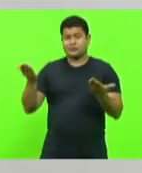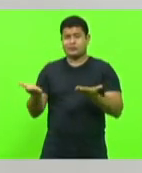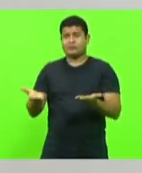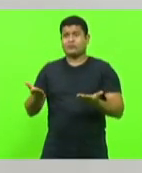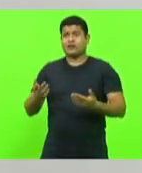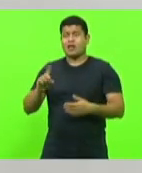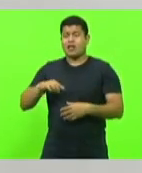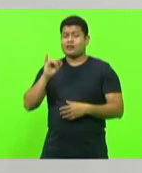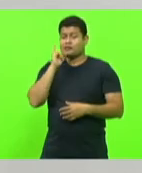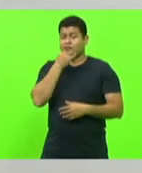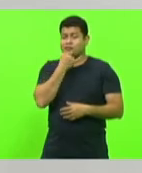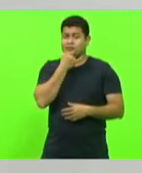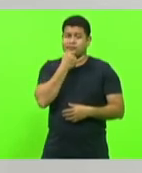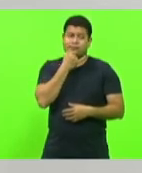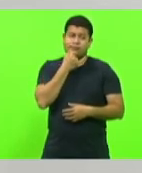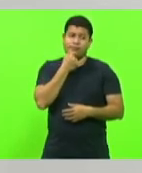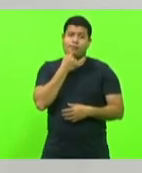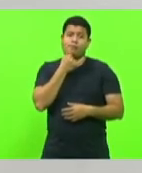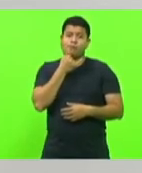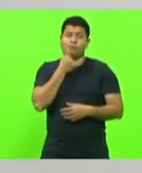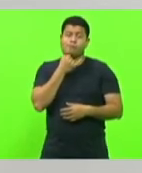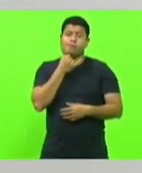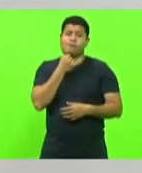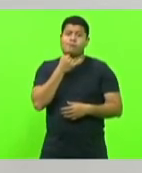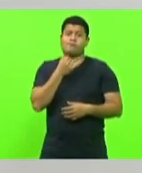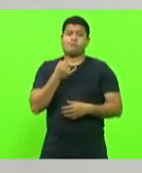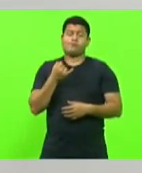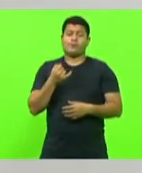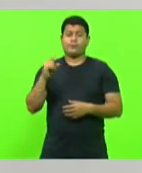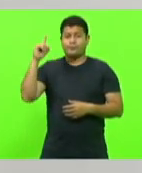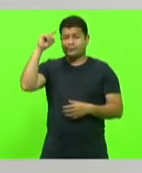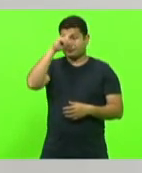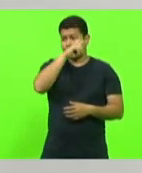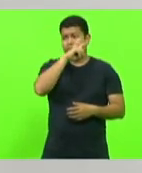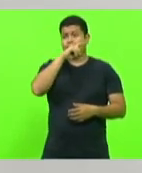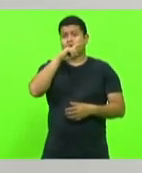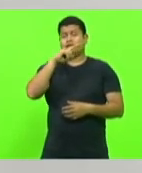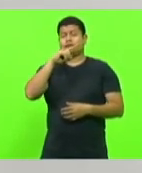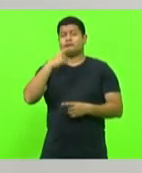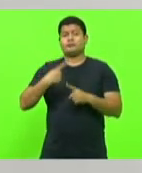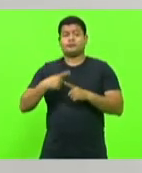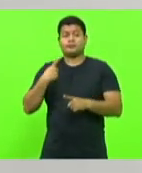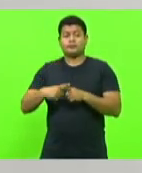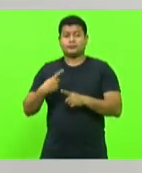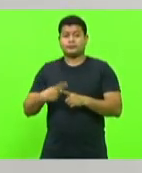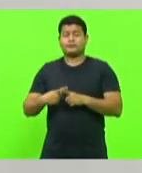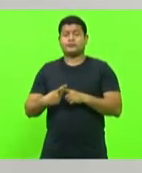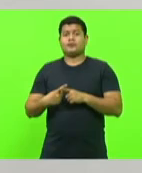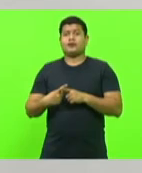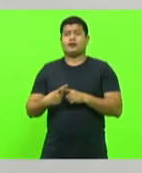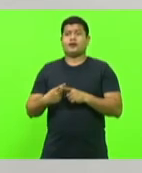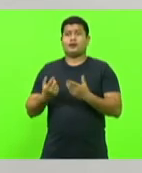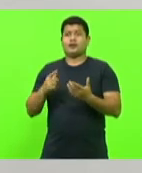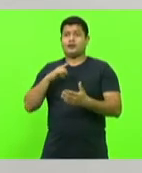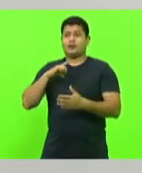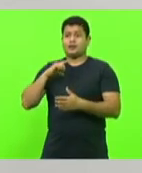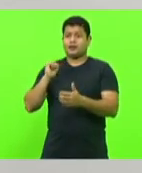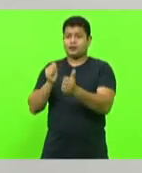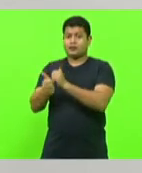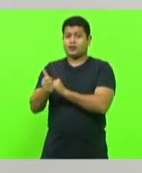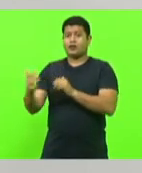tristeza. É um momento extremamente difícil, triste, porque são gerações perdidas. Tem atleta que entrou em contato